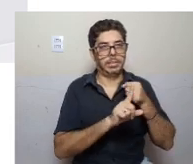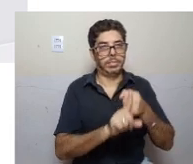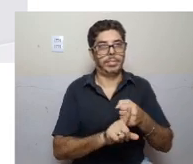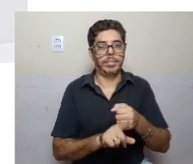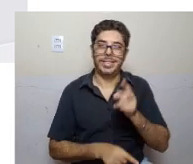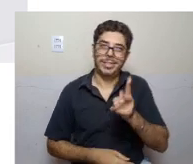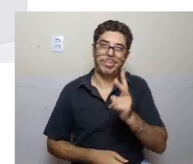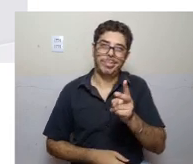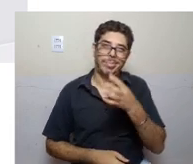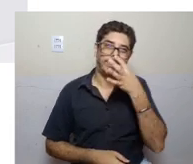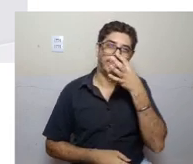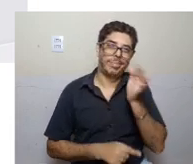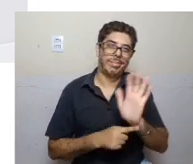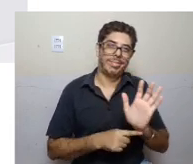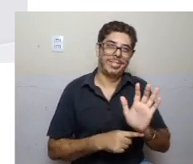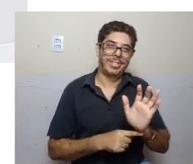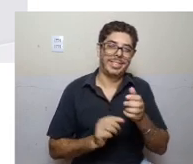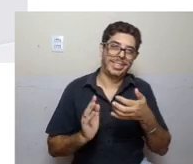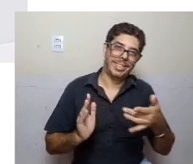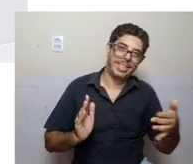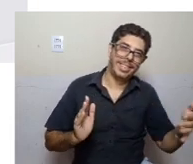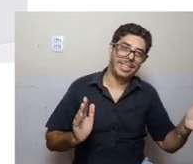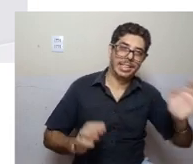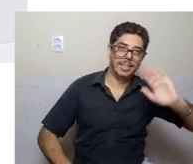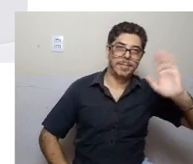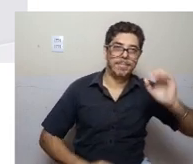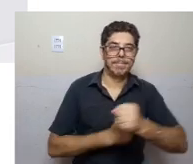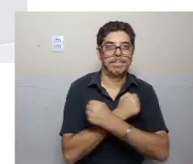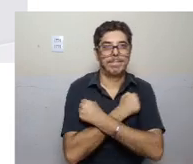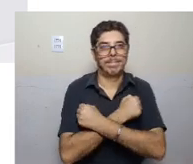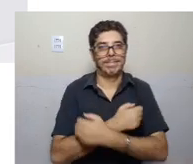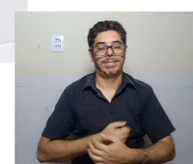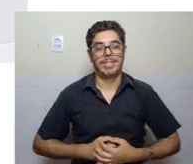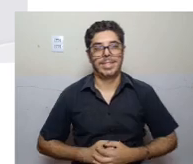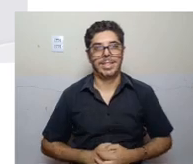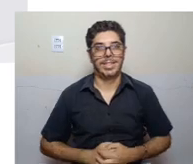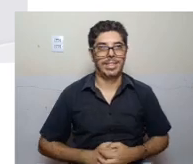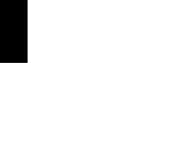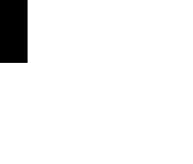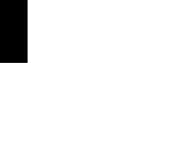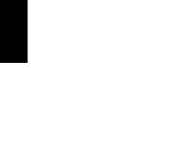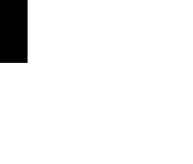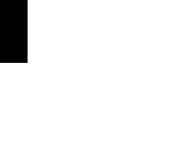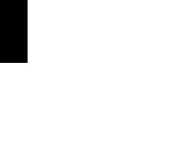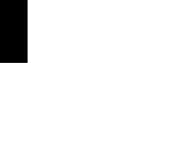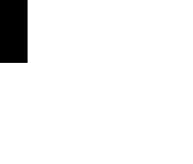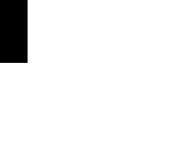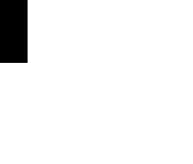Continue assistindo a série. Tenha Verve Científica. Abraço e até a próxima.